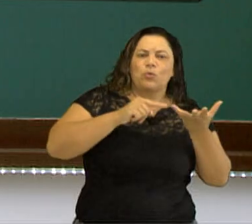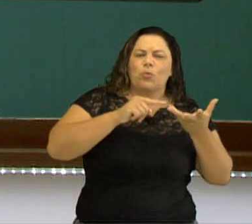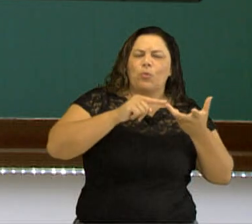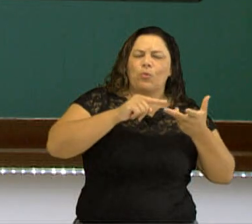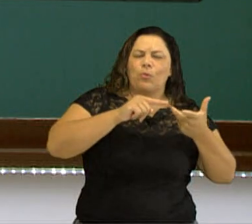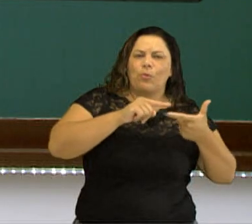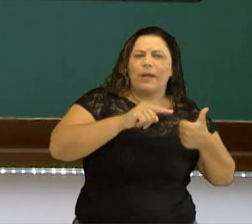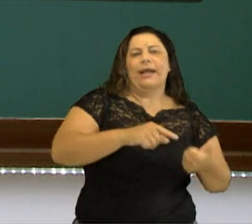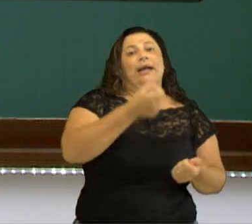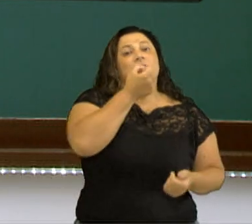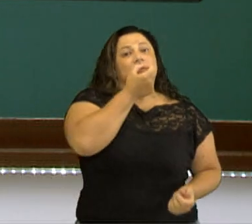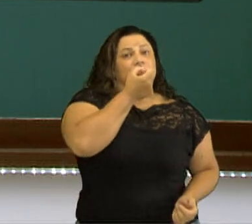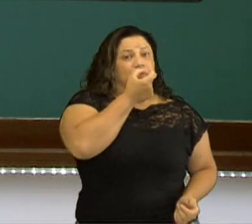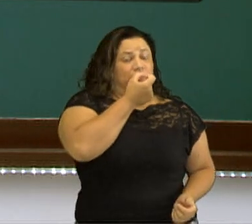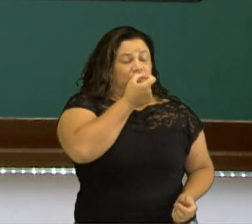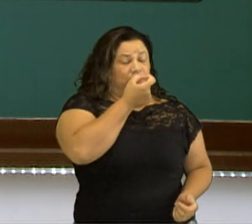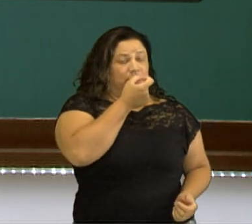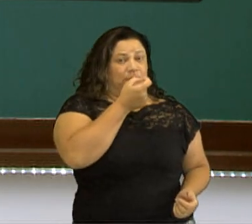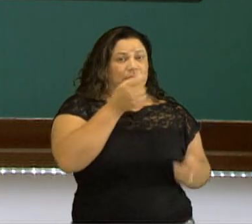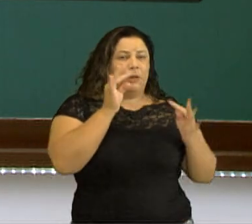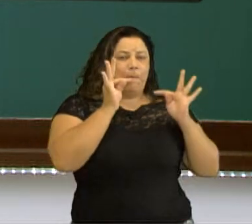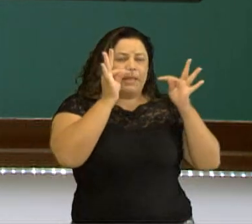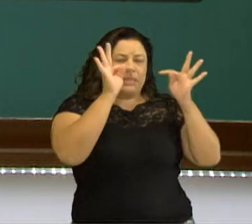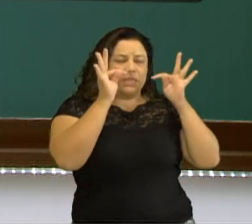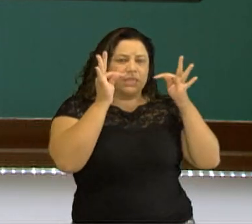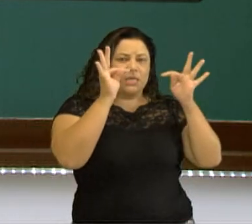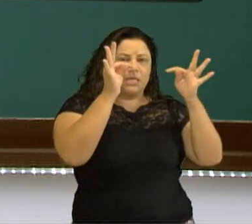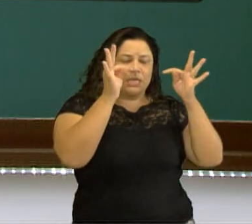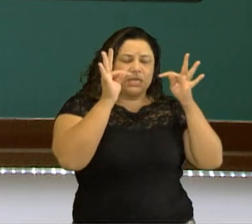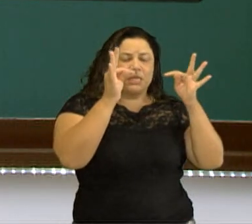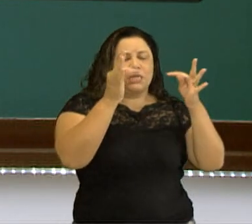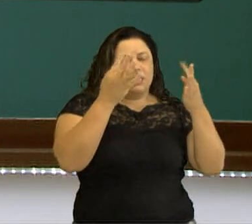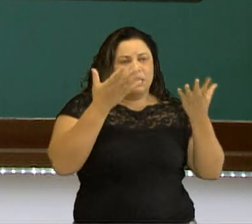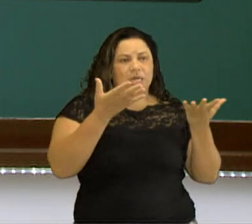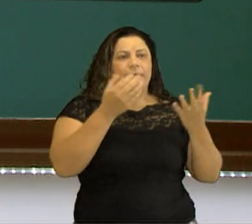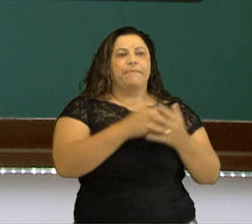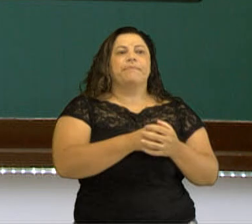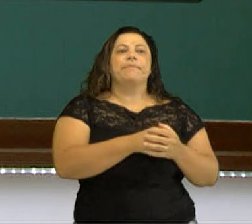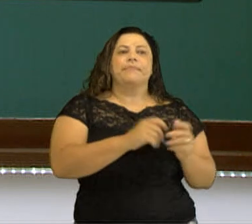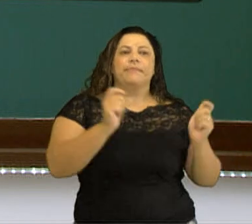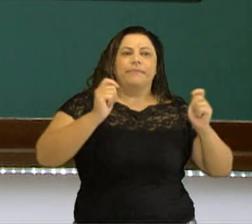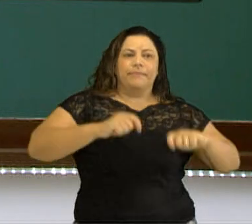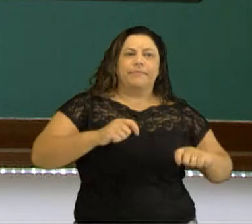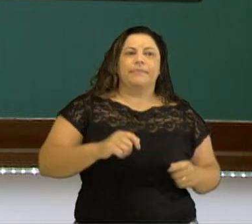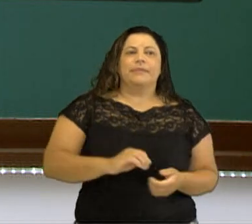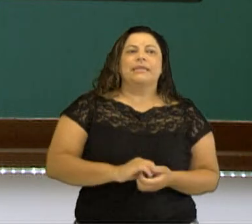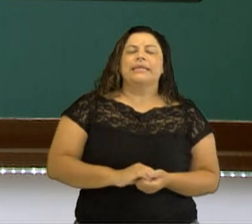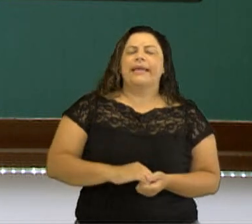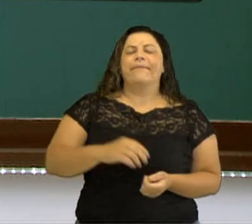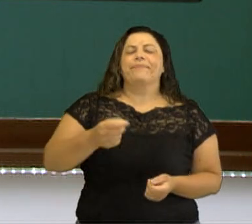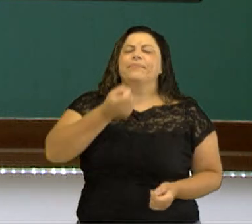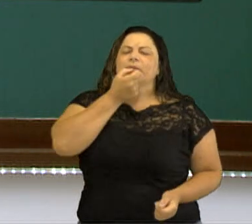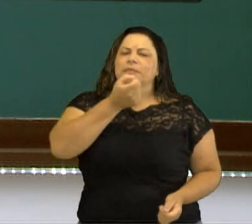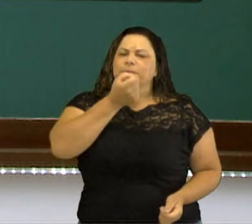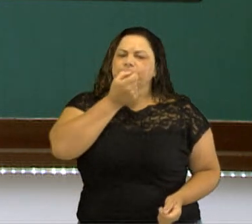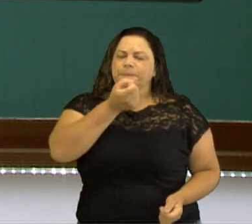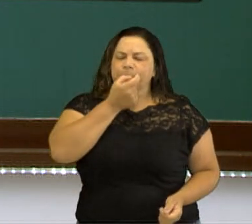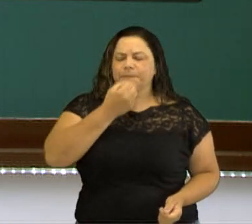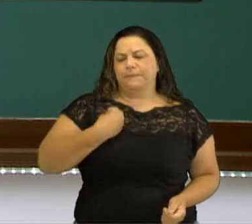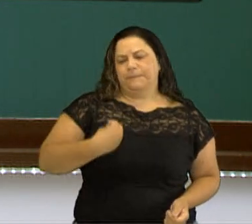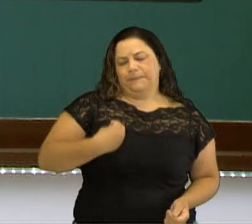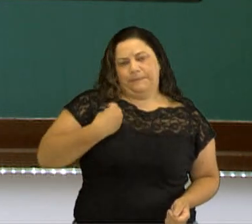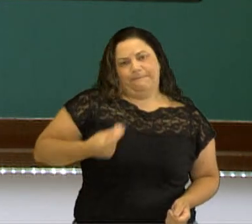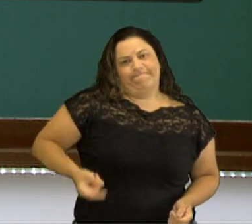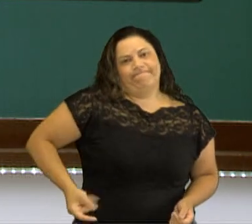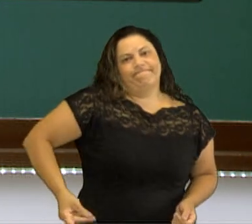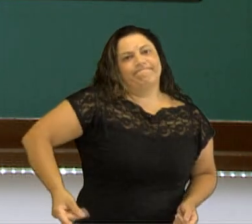remédios, que é uma terapia antirretroviral. E aí ela vai poder viver a vida dela normalmente, mas ela vai ter que tomar esses medicamentos para o resto